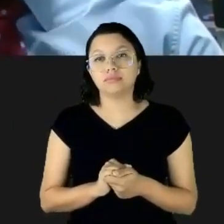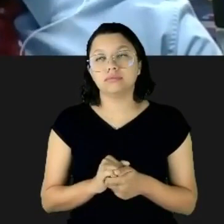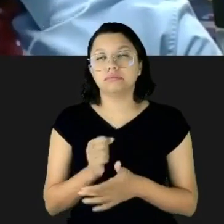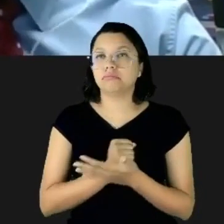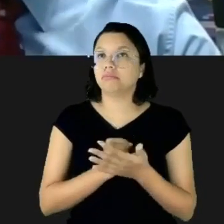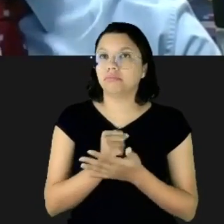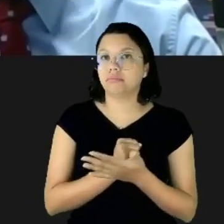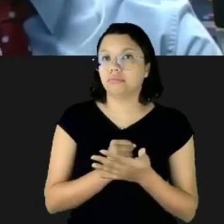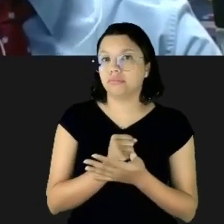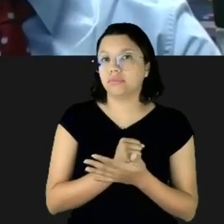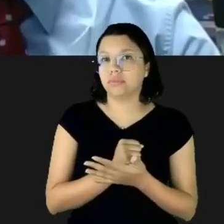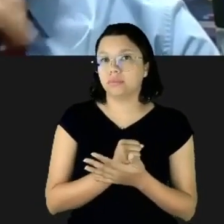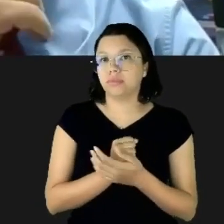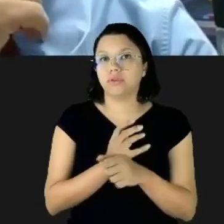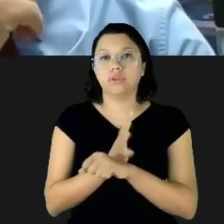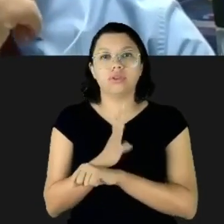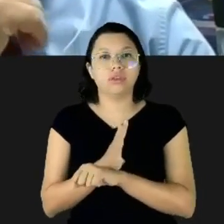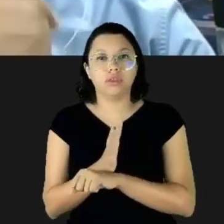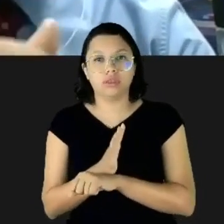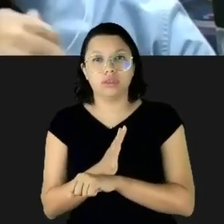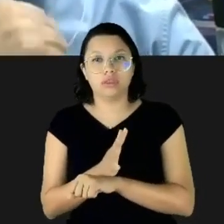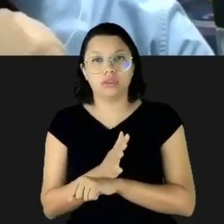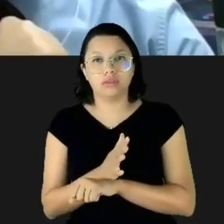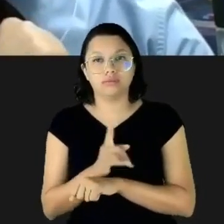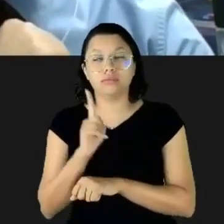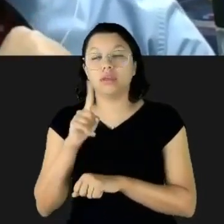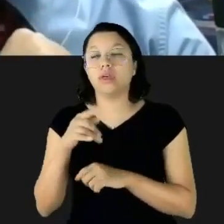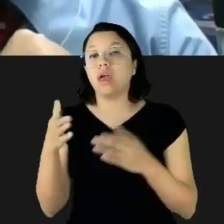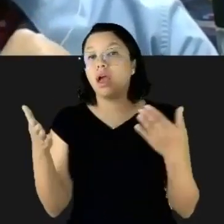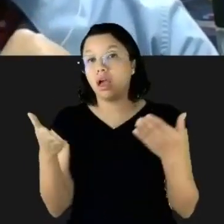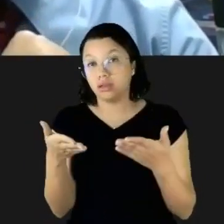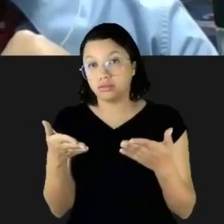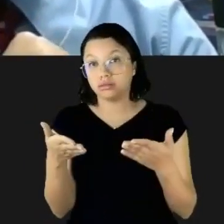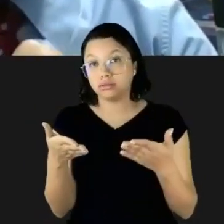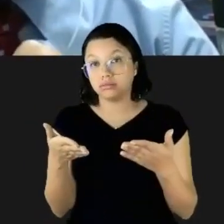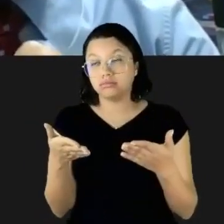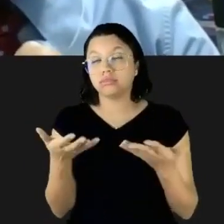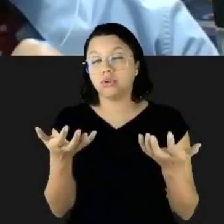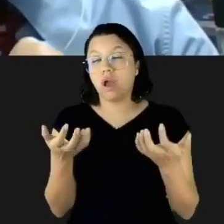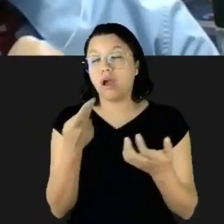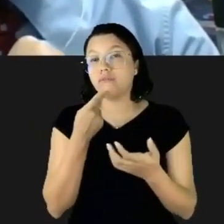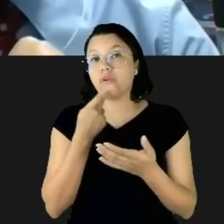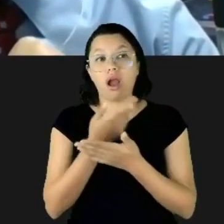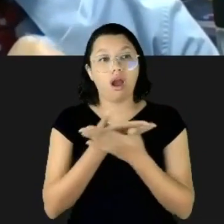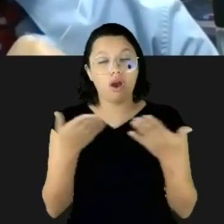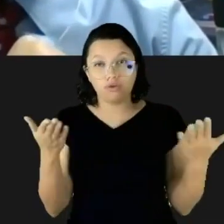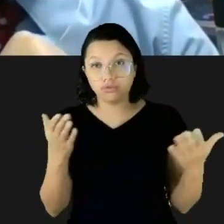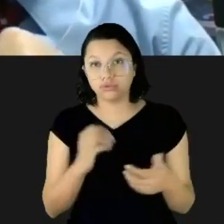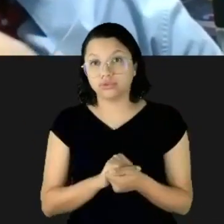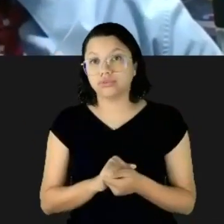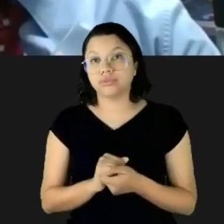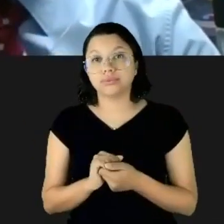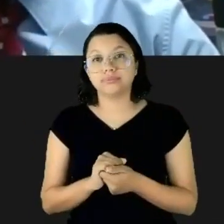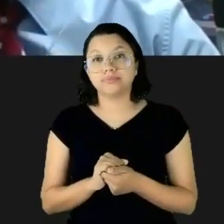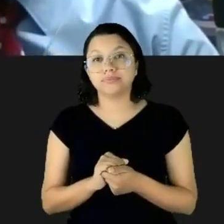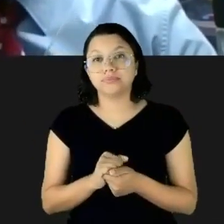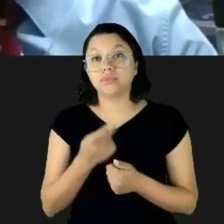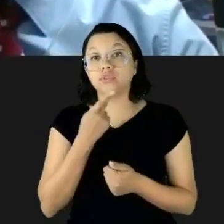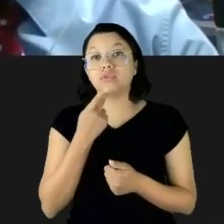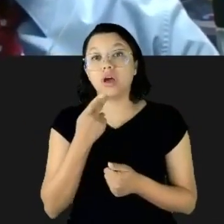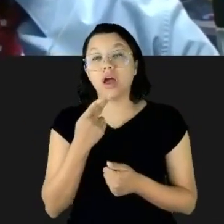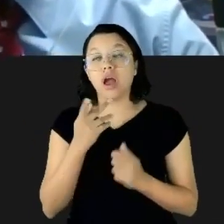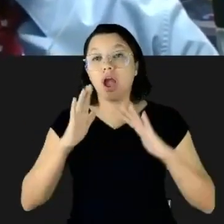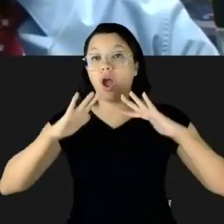Basicamente, o treinamento é esse pilar que eu gostaria de passar para vocês, dizer que a